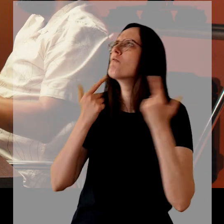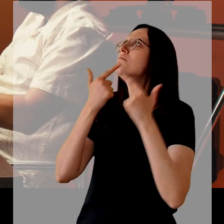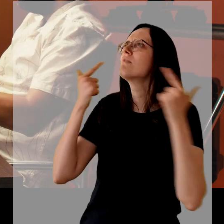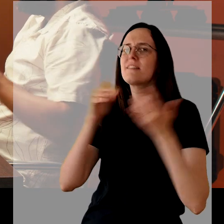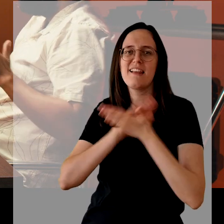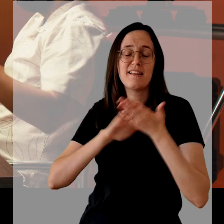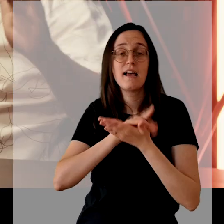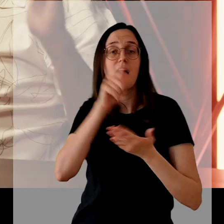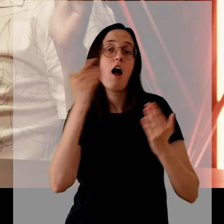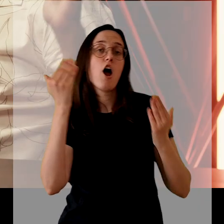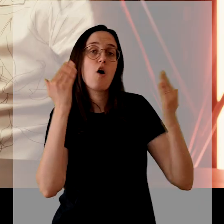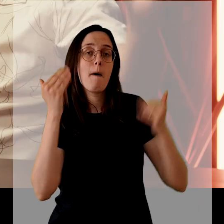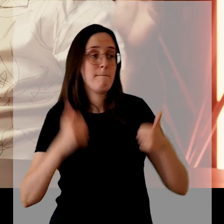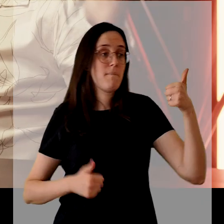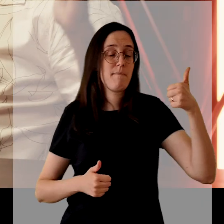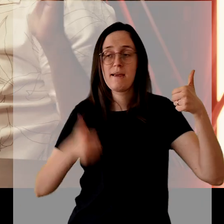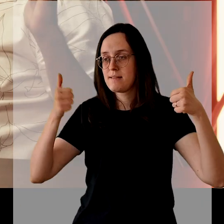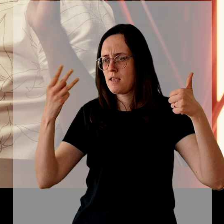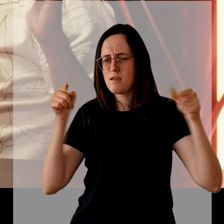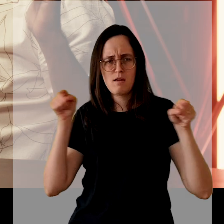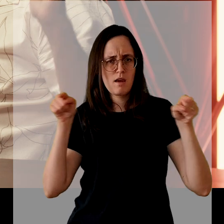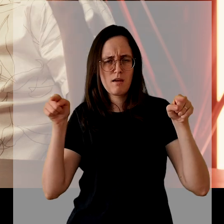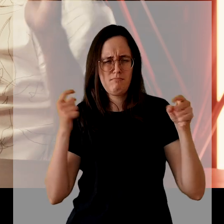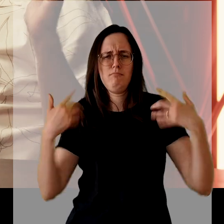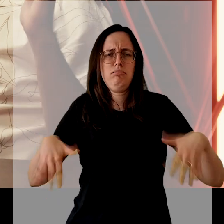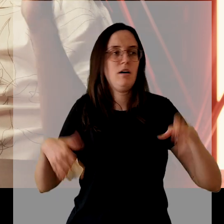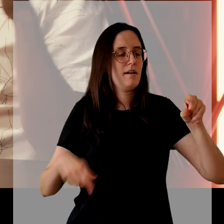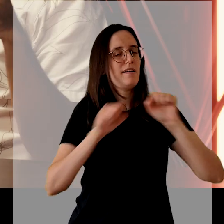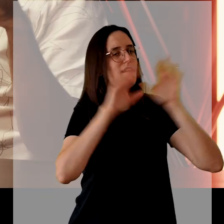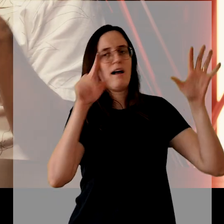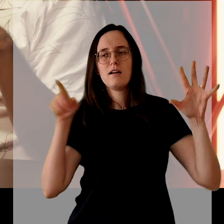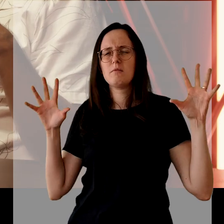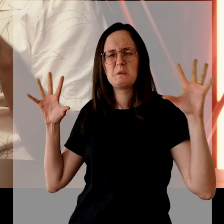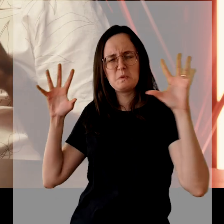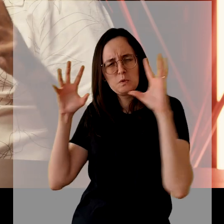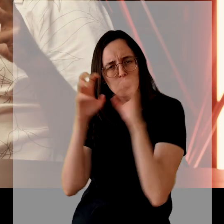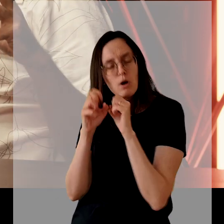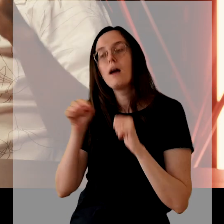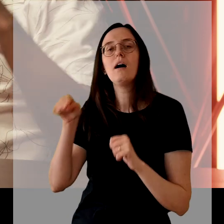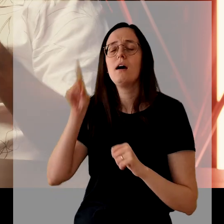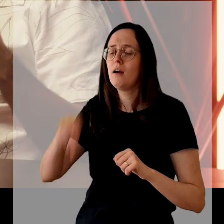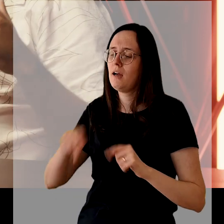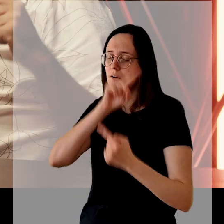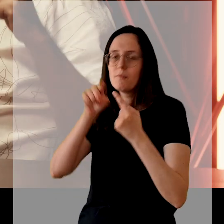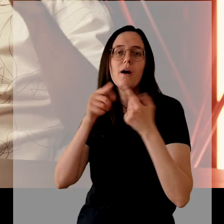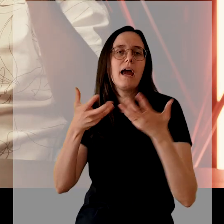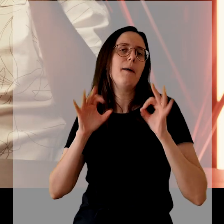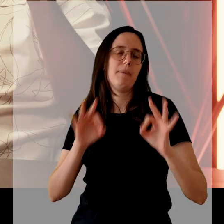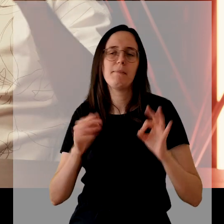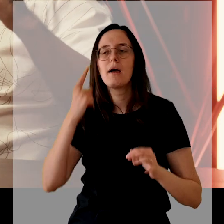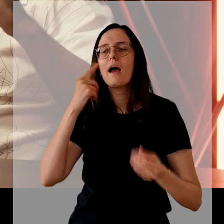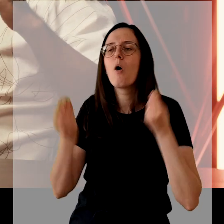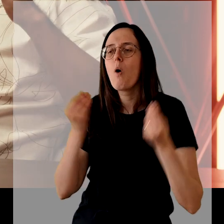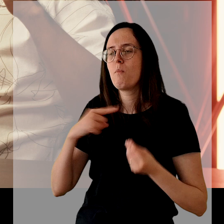entendeu? Então, se você compara a redação do primeiro episódio para o 13º, ela é muito mais escura, taciturna. Isso foi proposital, assim. Isso foi